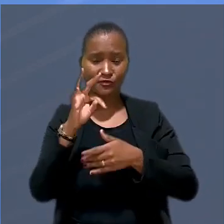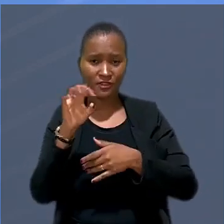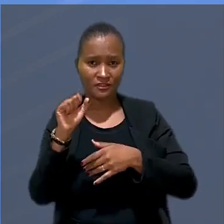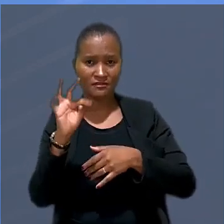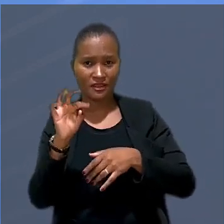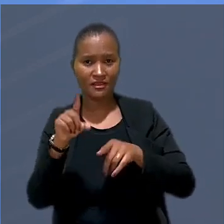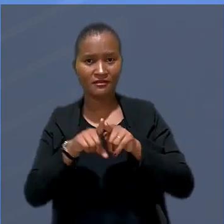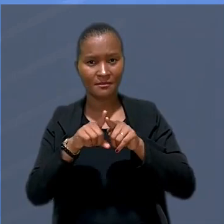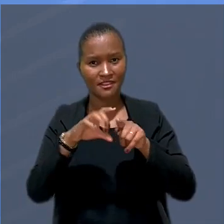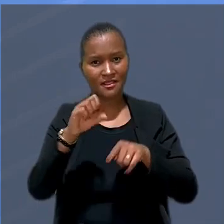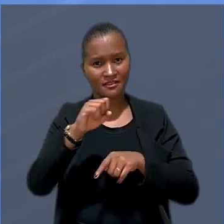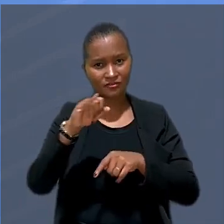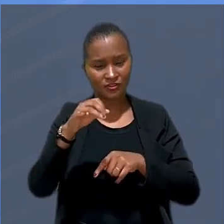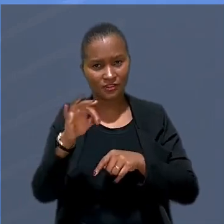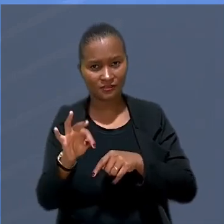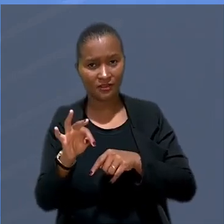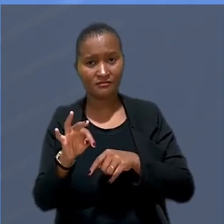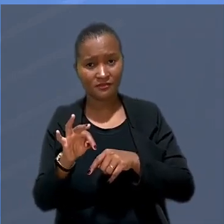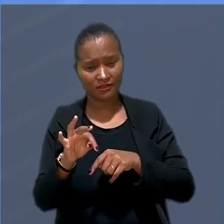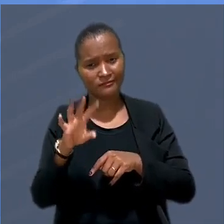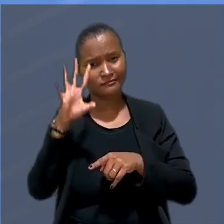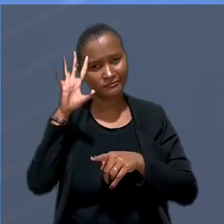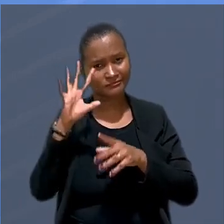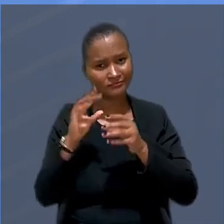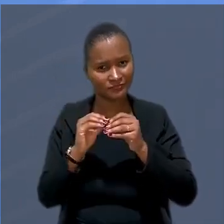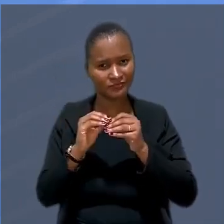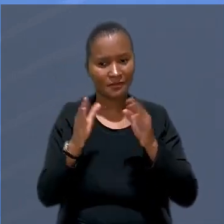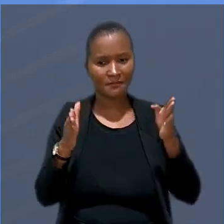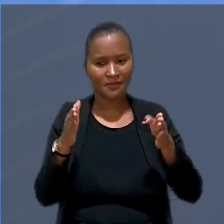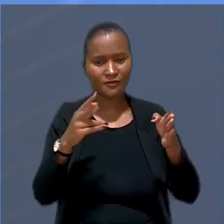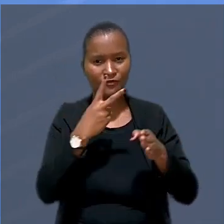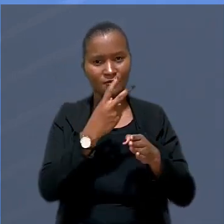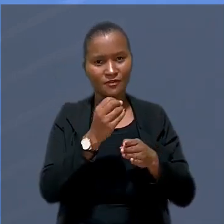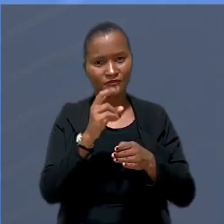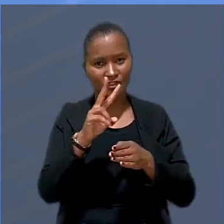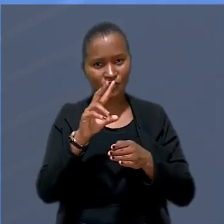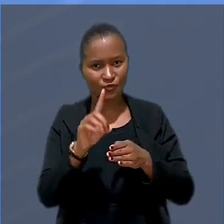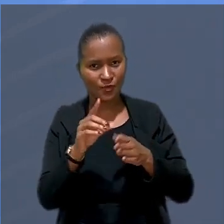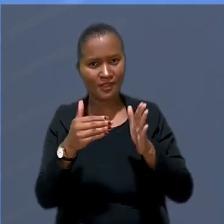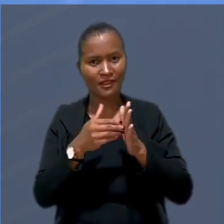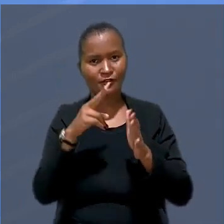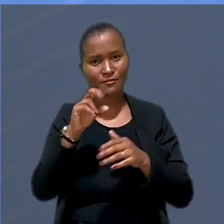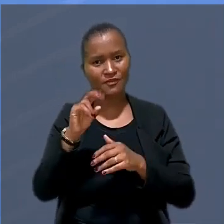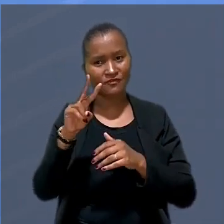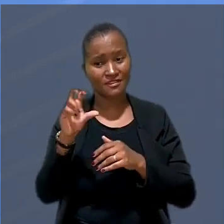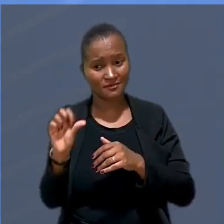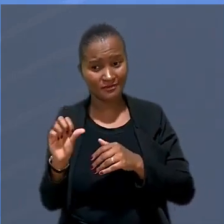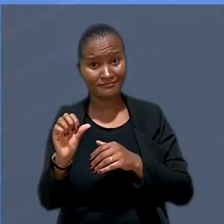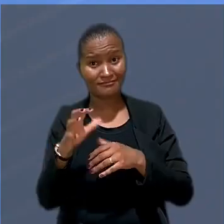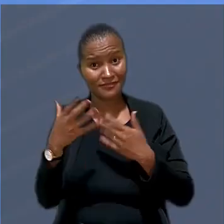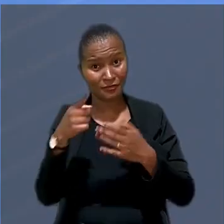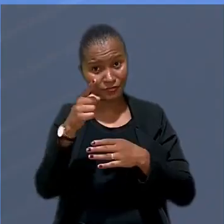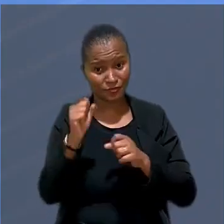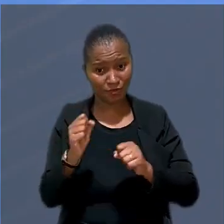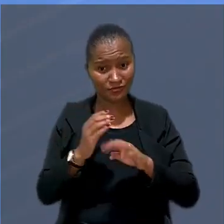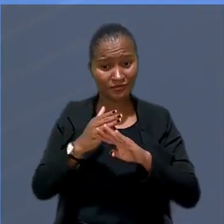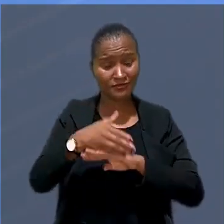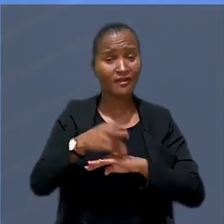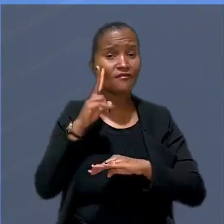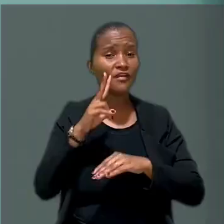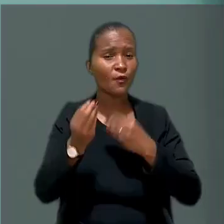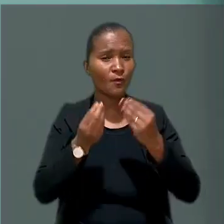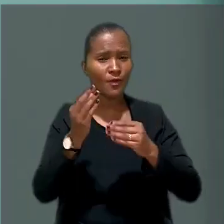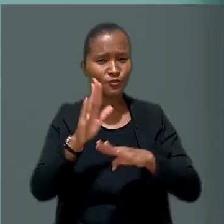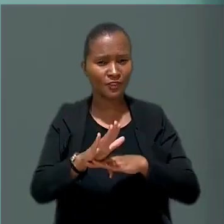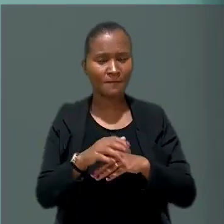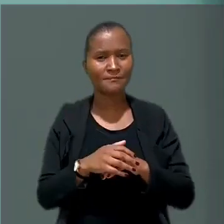Trabalho está no segundo ciclo e compreende o período de 2021 a 2026. Então entra lá e veja como contribuir com as